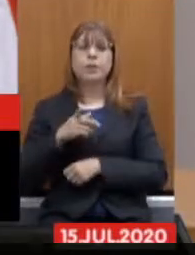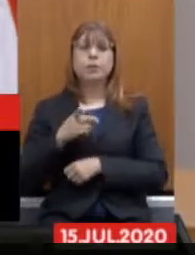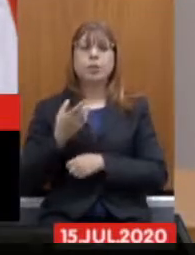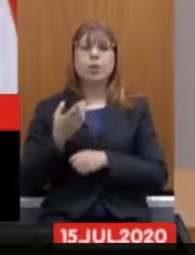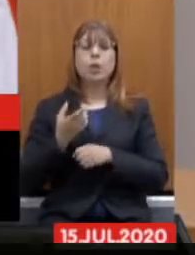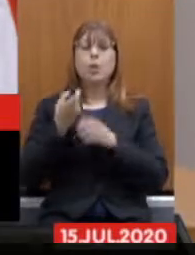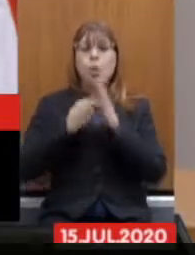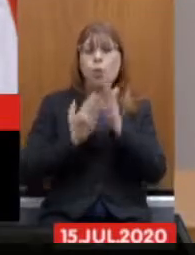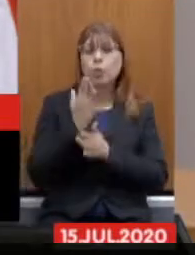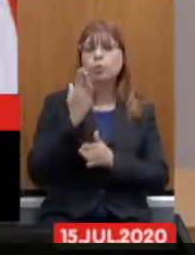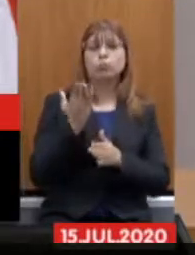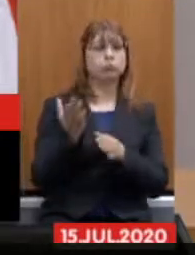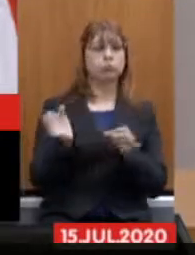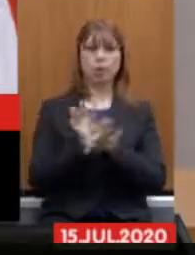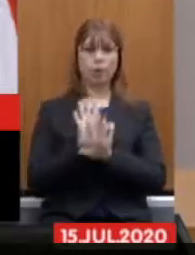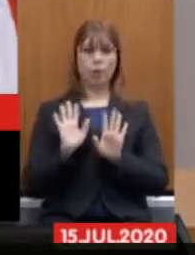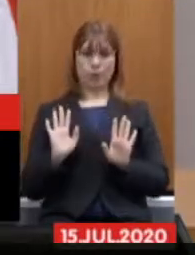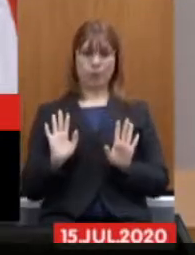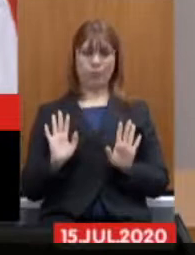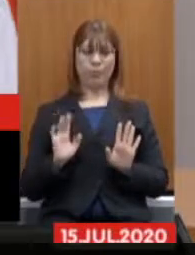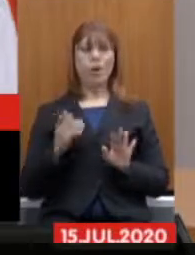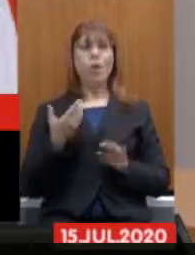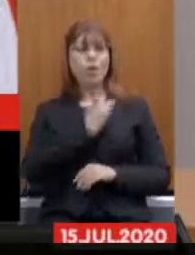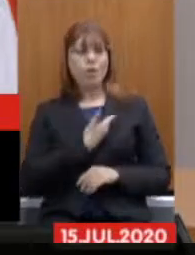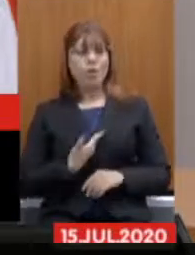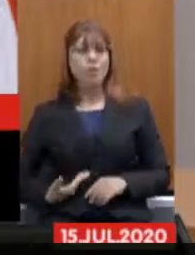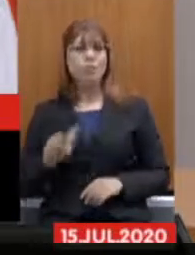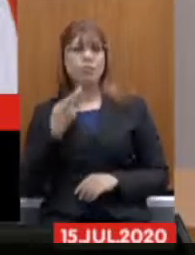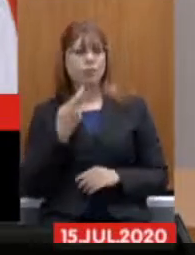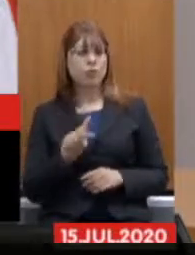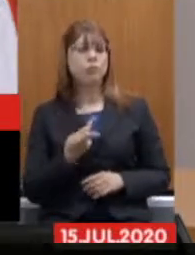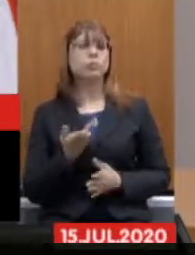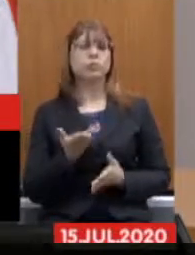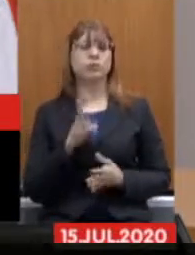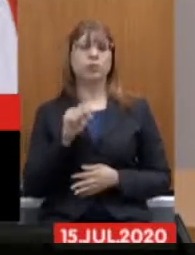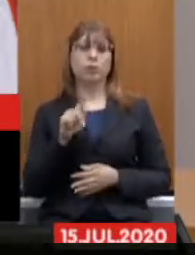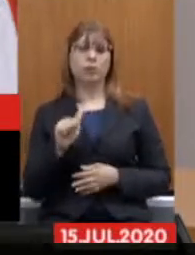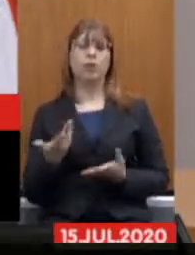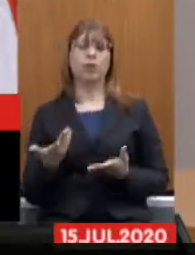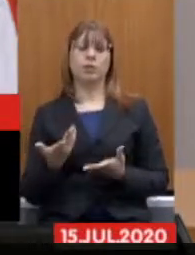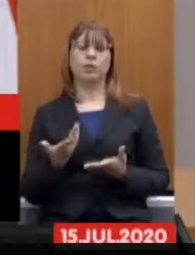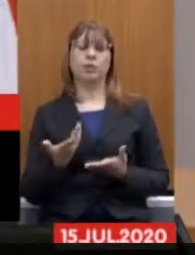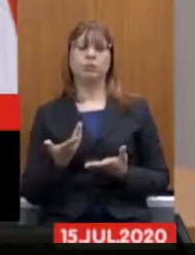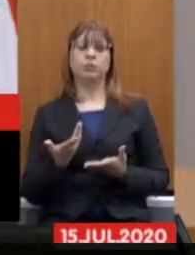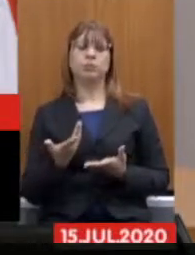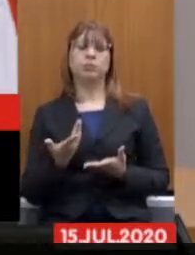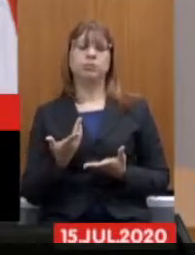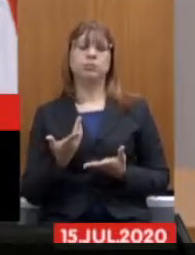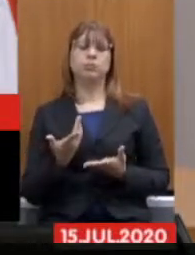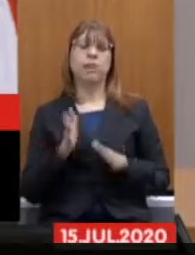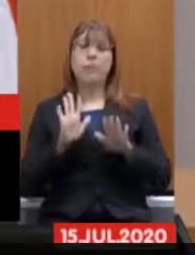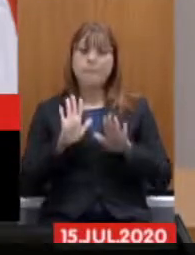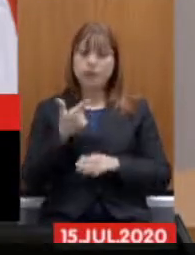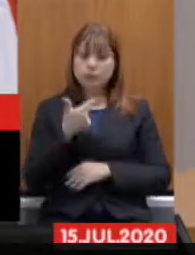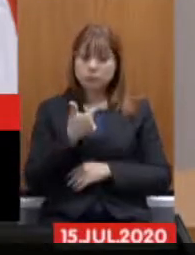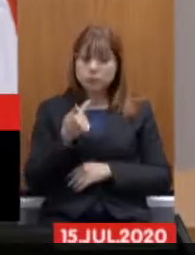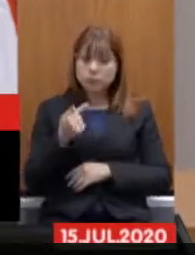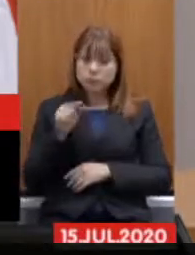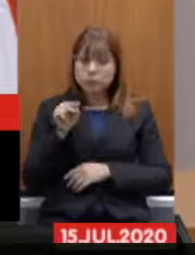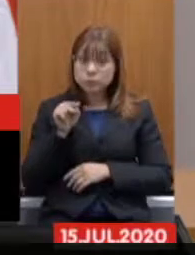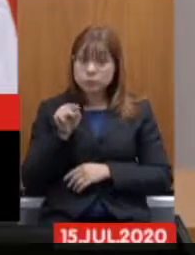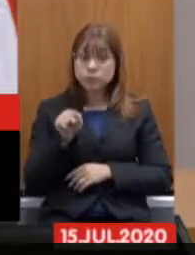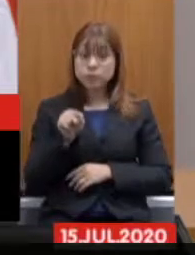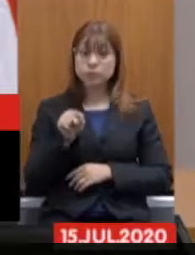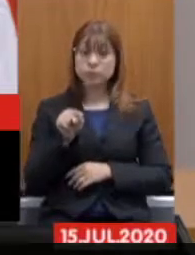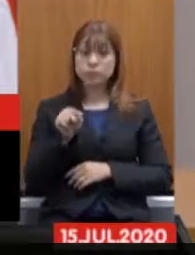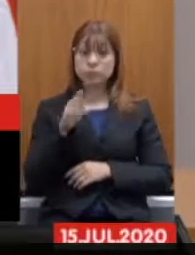concurso governo nome o todas as vagas divulgadas desse concurso mas 27 mil